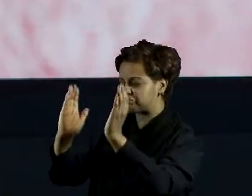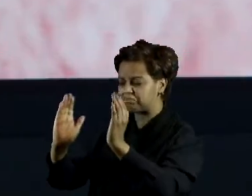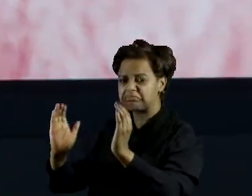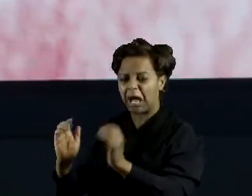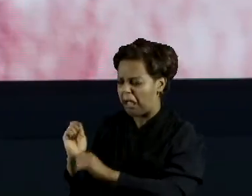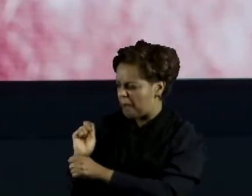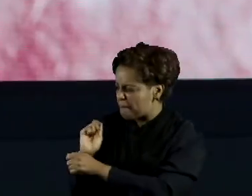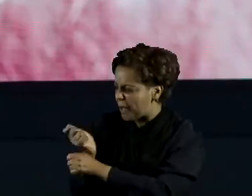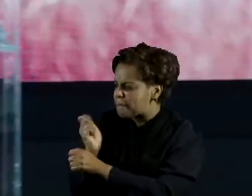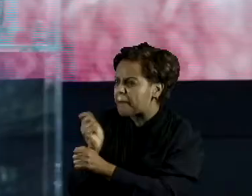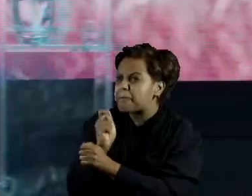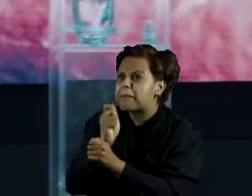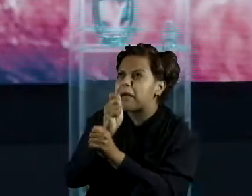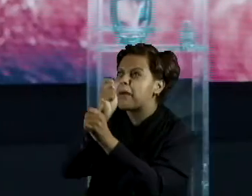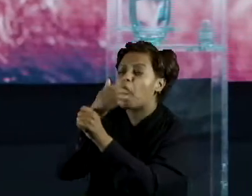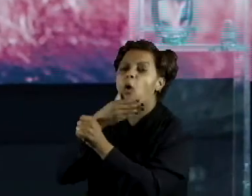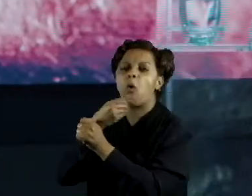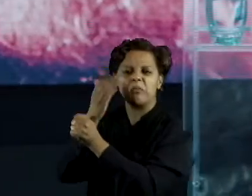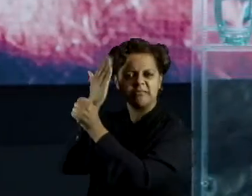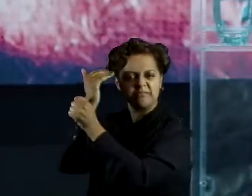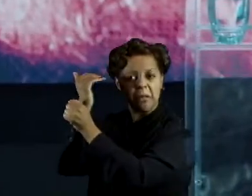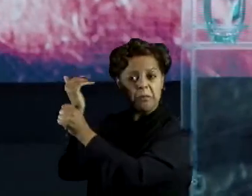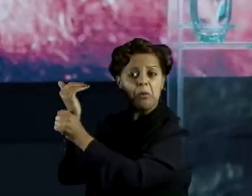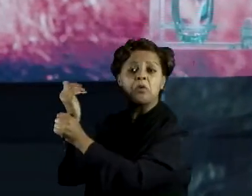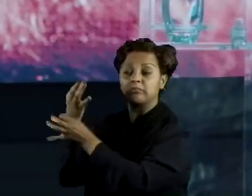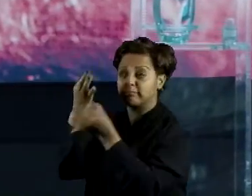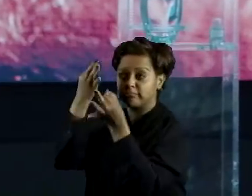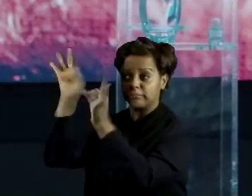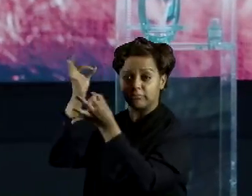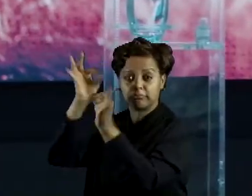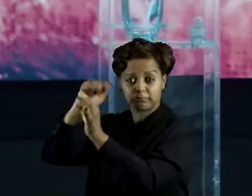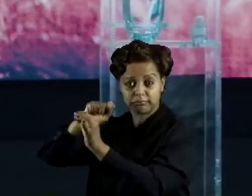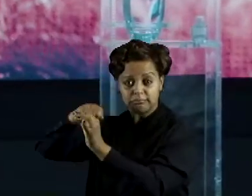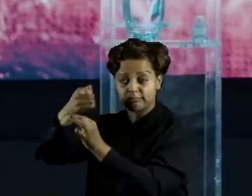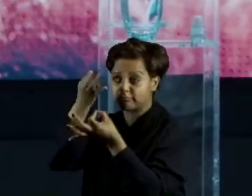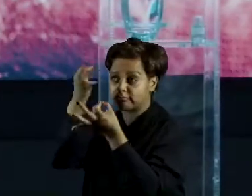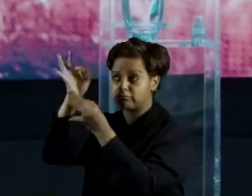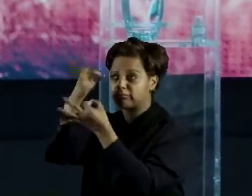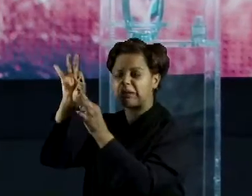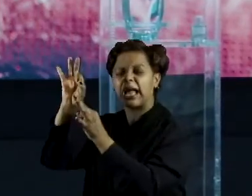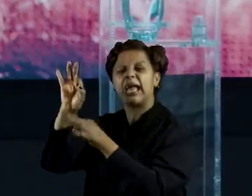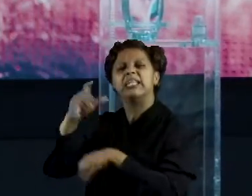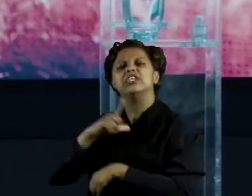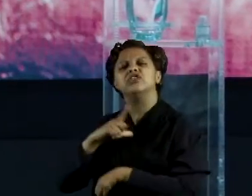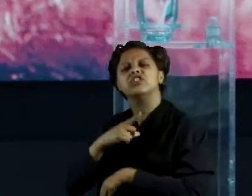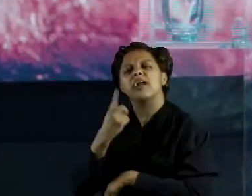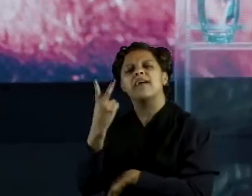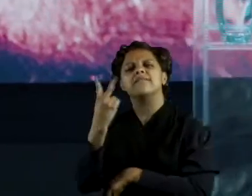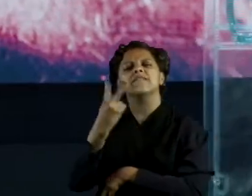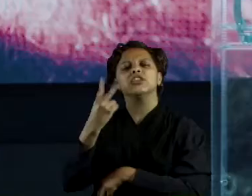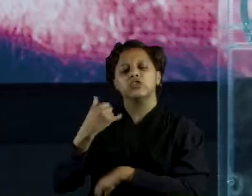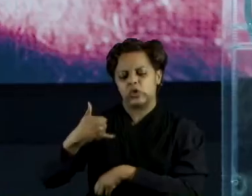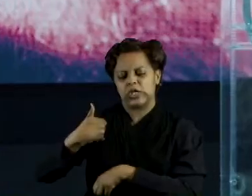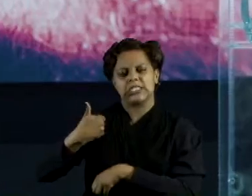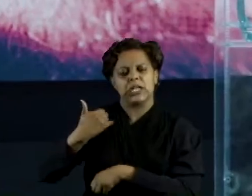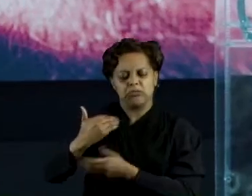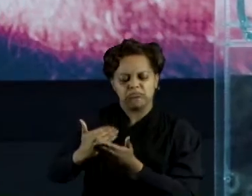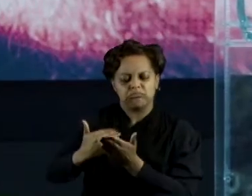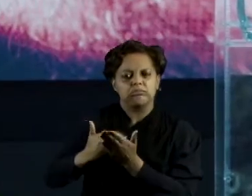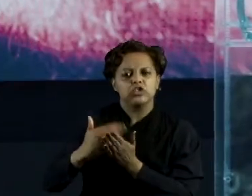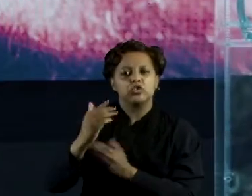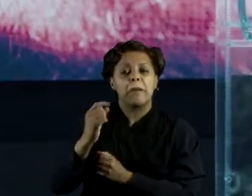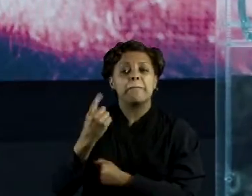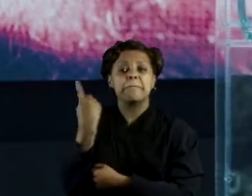Michelangelo, ele esculpiu a primeira Pietá dele quando ele tinha 22 anos. É uma obra